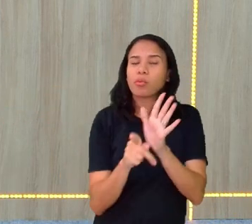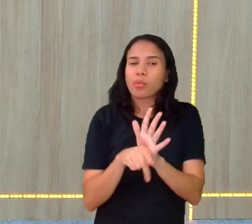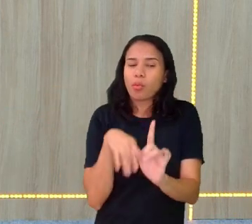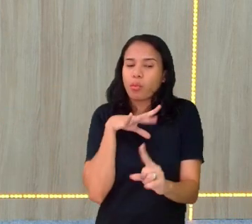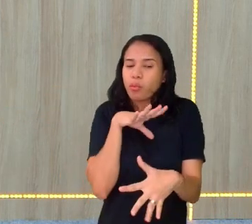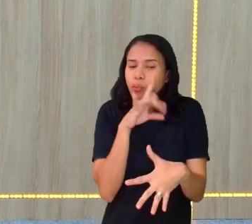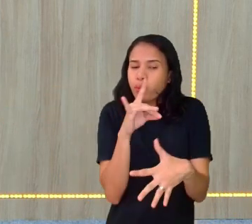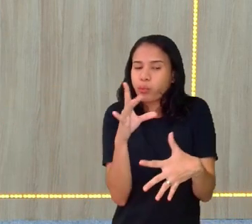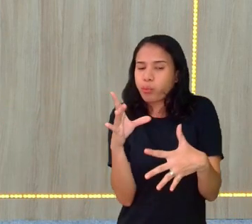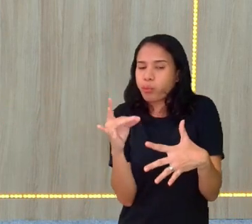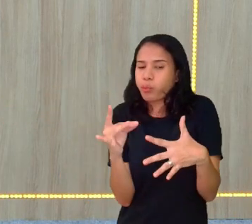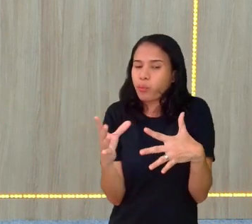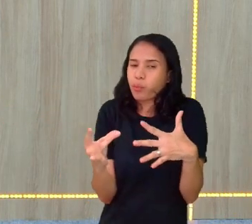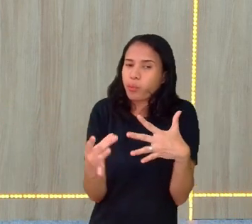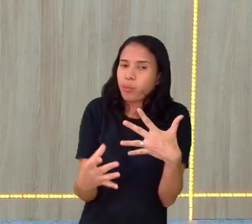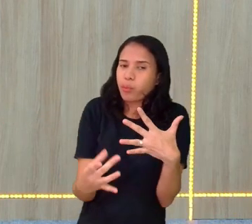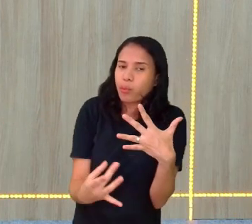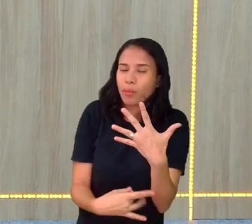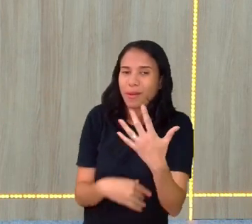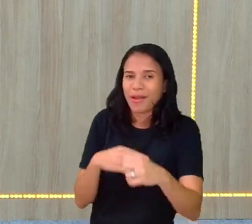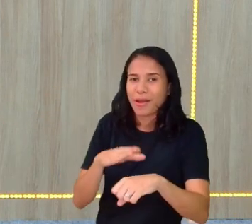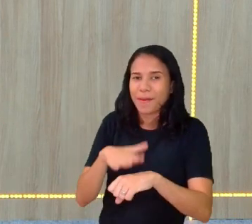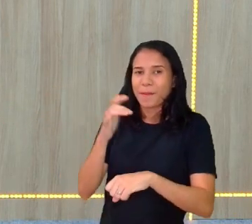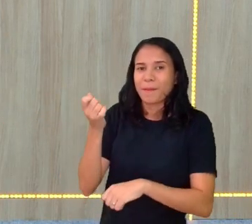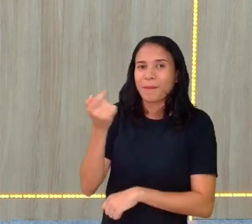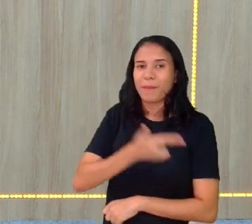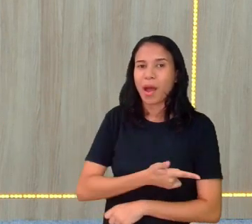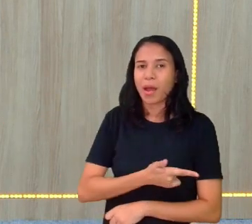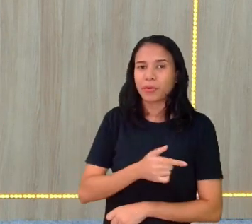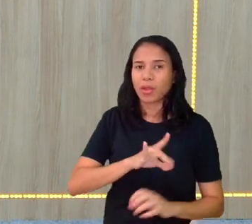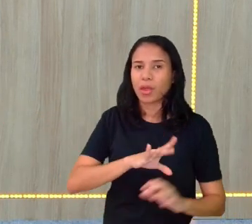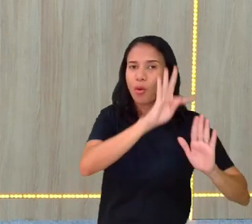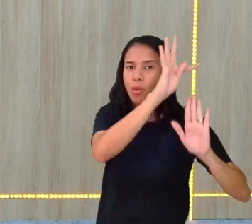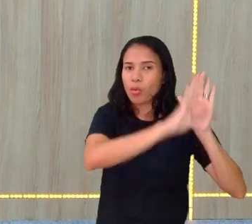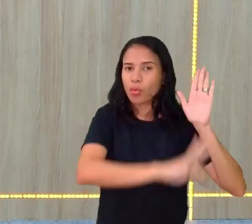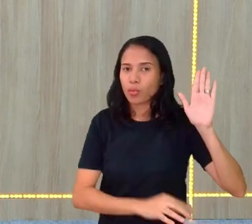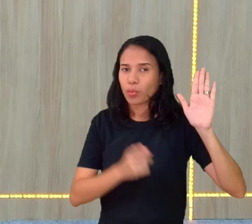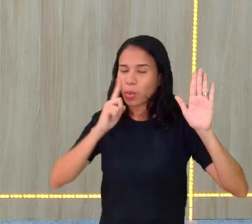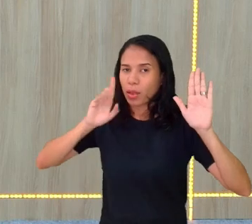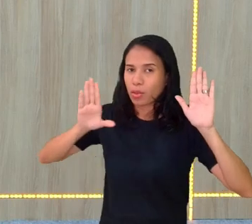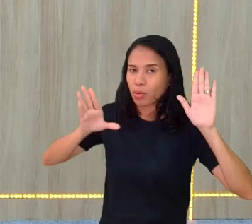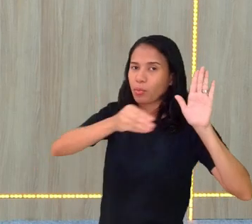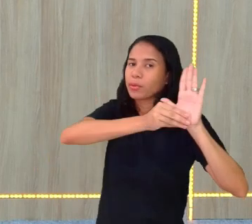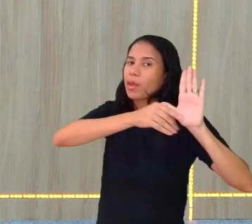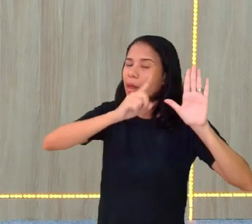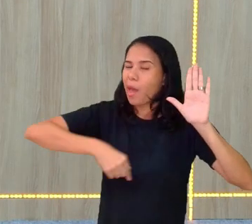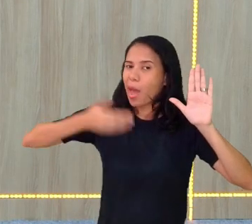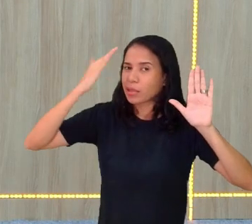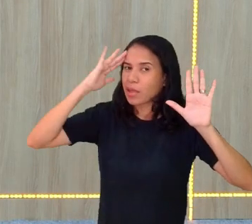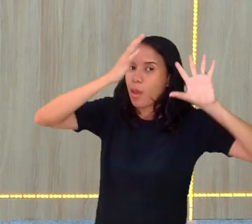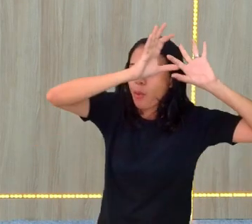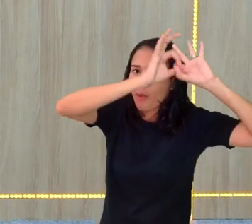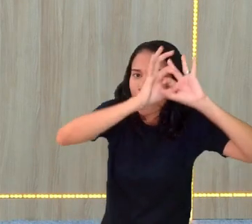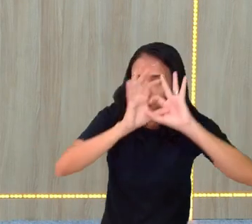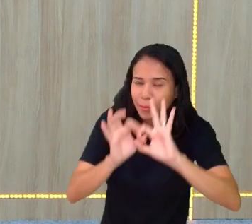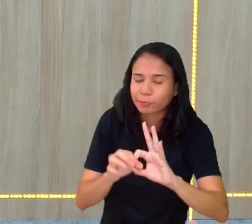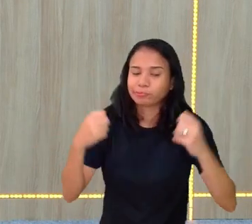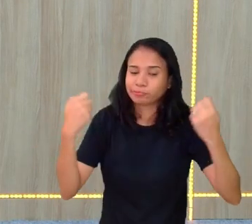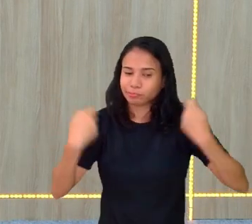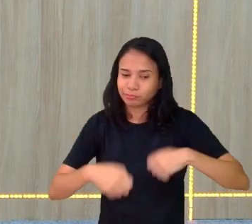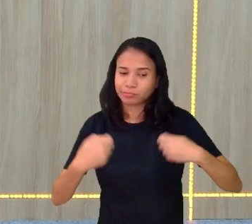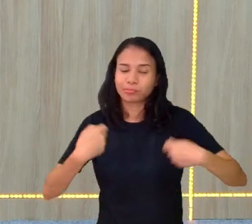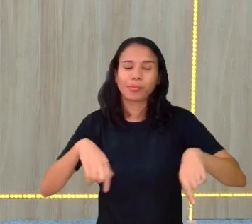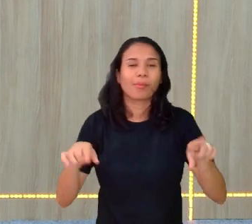nuances, né? E para além dessa história oficial que muitas vezes é colocada aí e a gente precisa